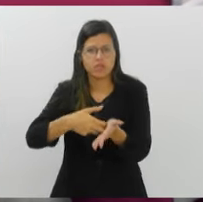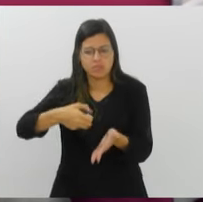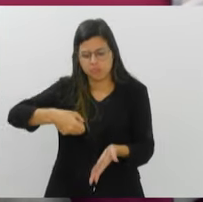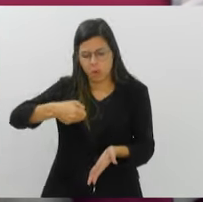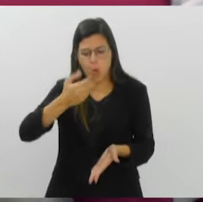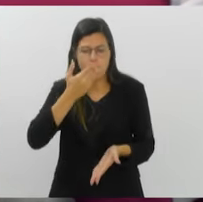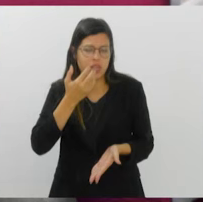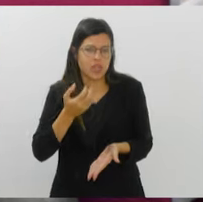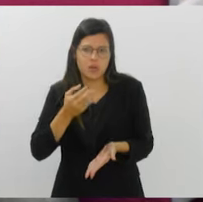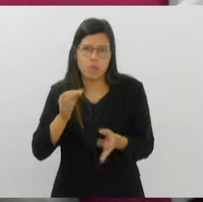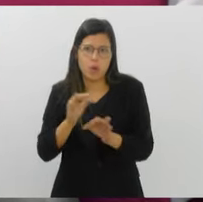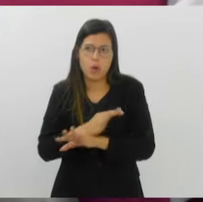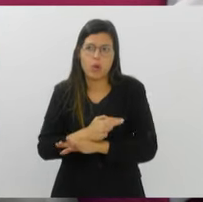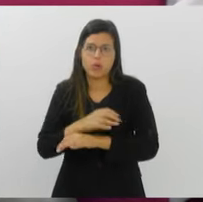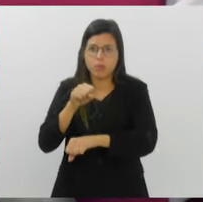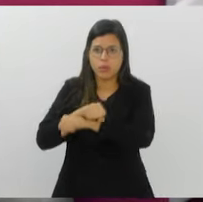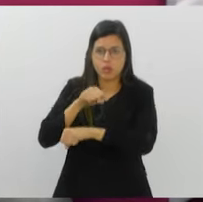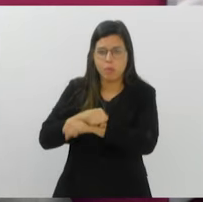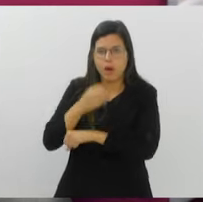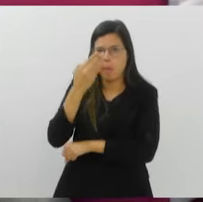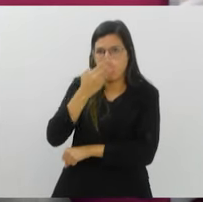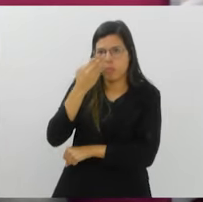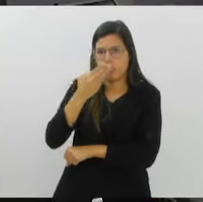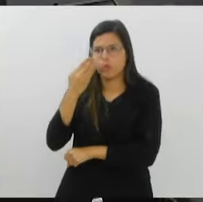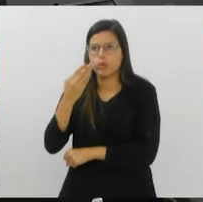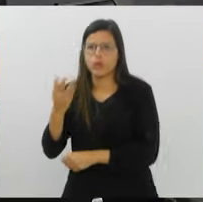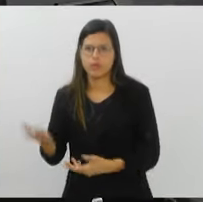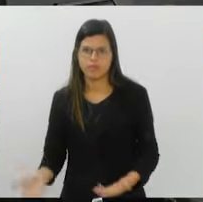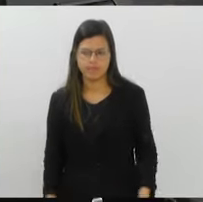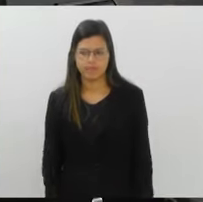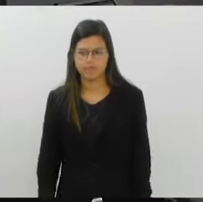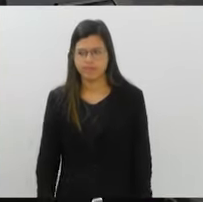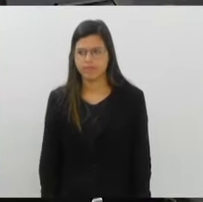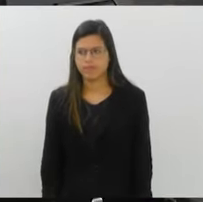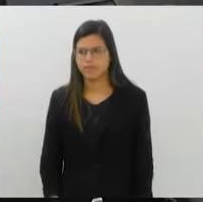Me aguarde, sua vadia. Eu vou te pegar com força.